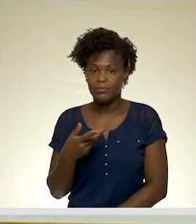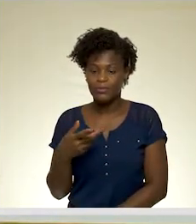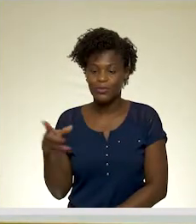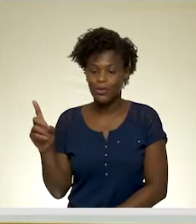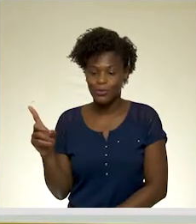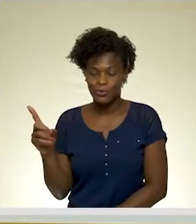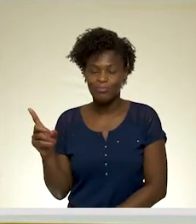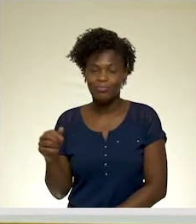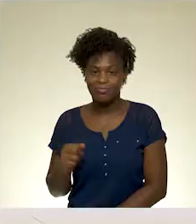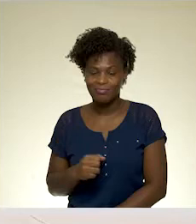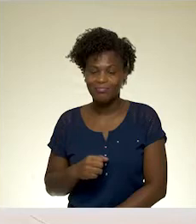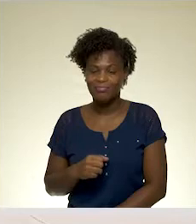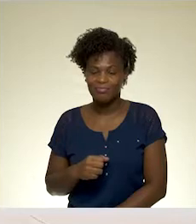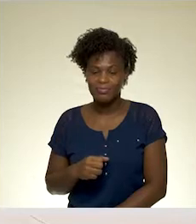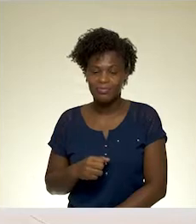D é igual a 6.